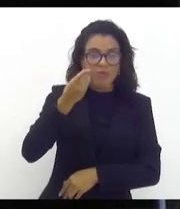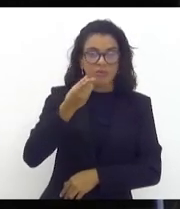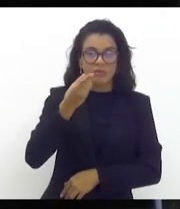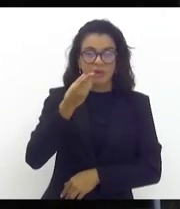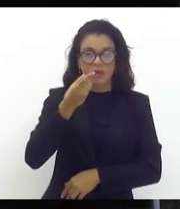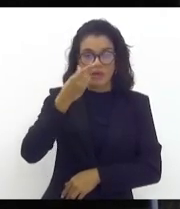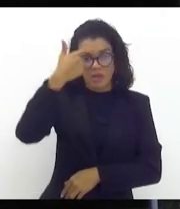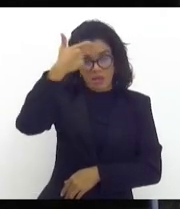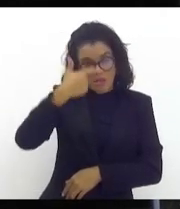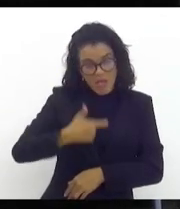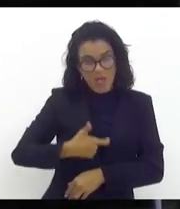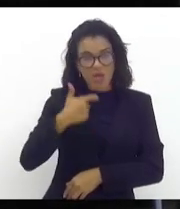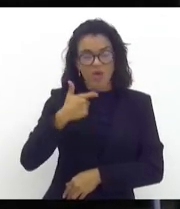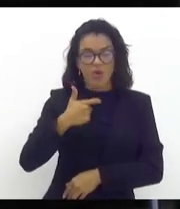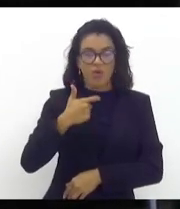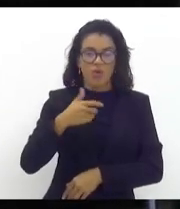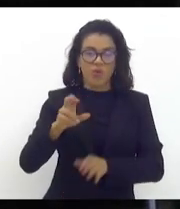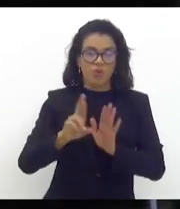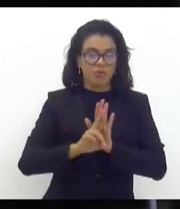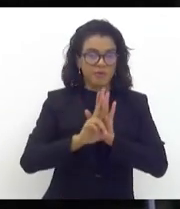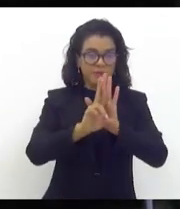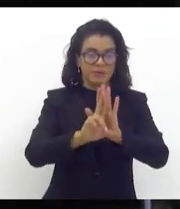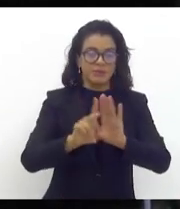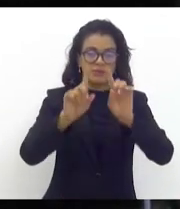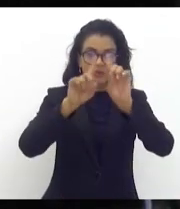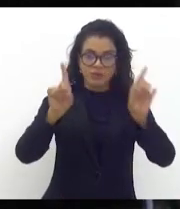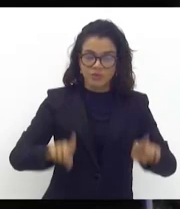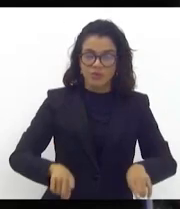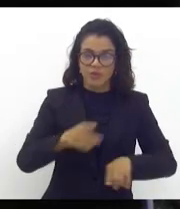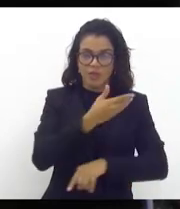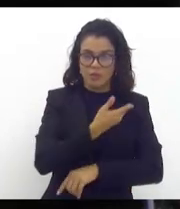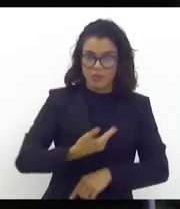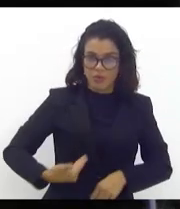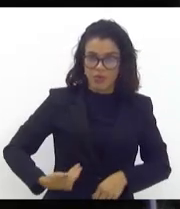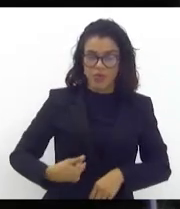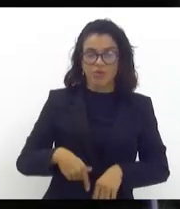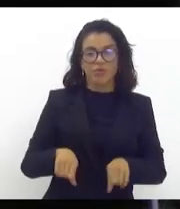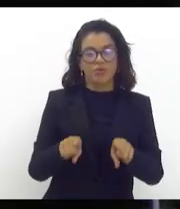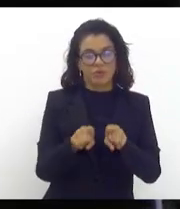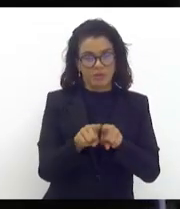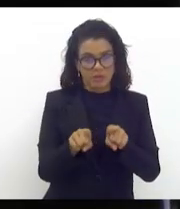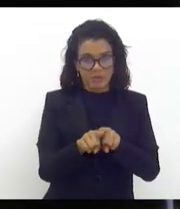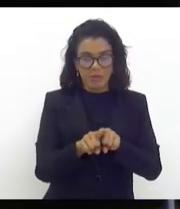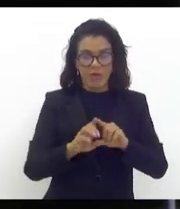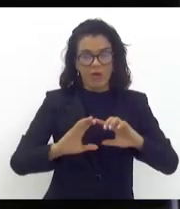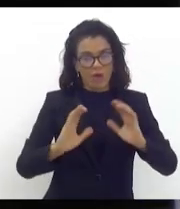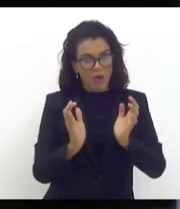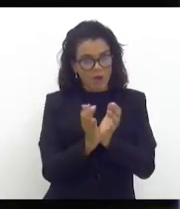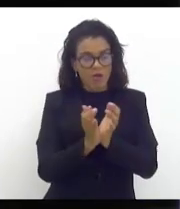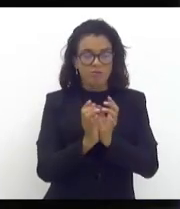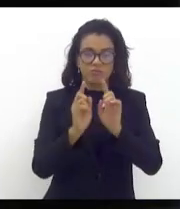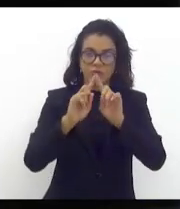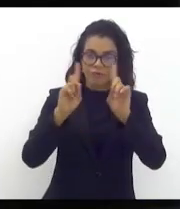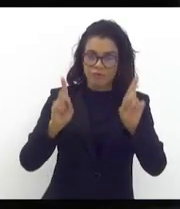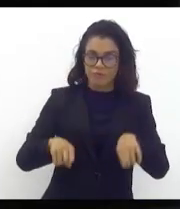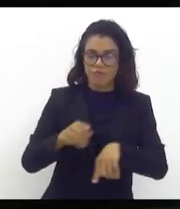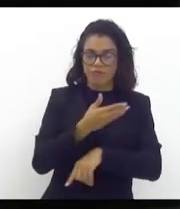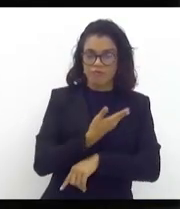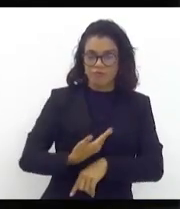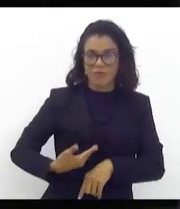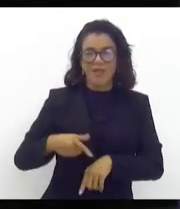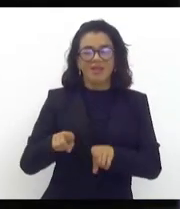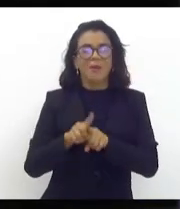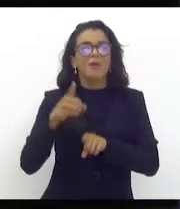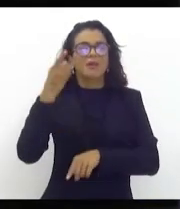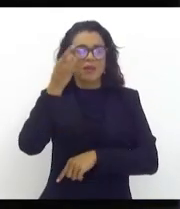da Comissão de Servidores Públicos, contando aqui com a Comissão de Servidores Públicos e que com outros parlamentares que